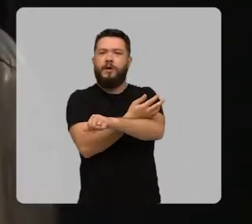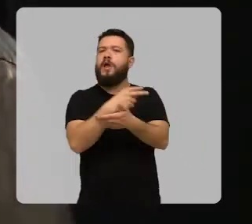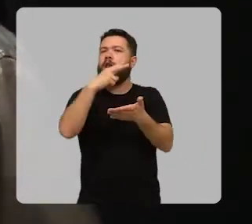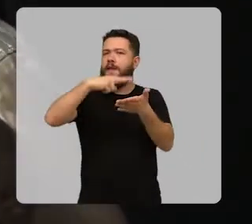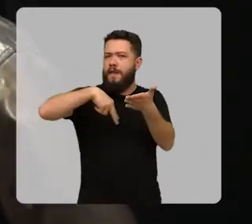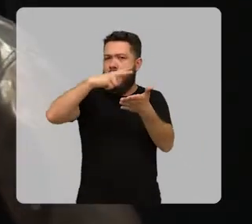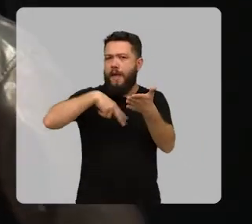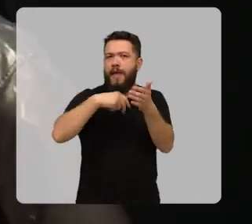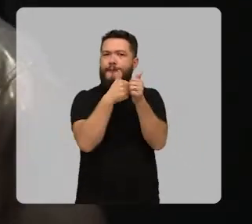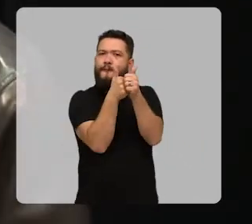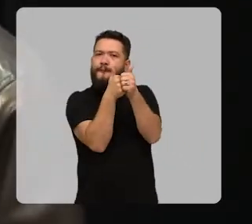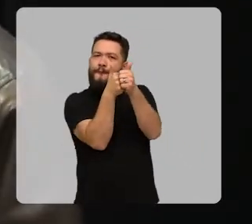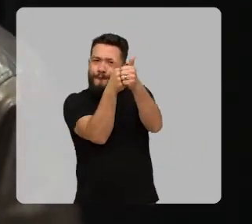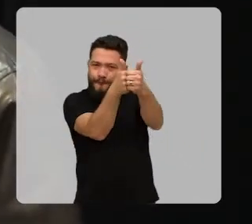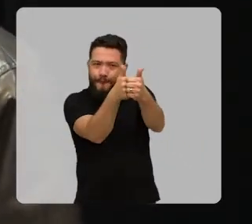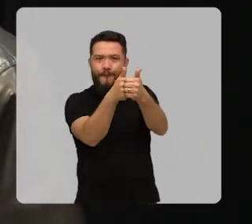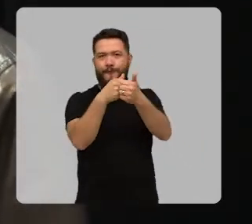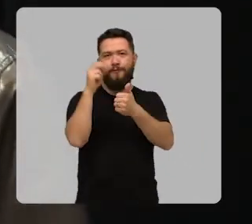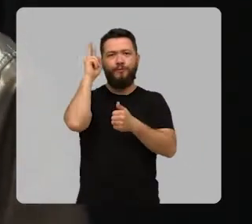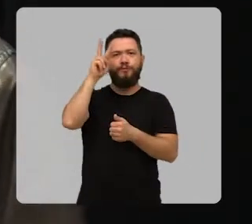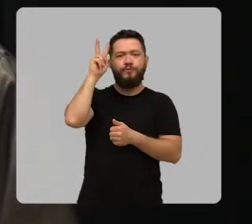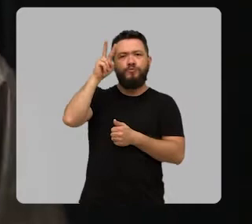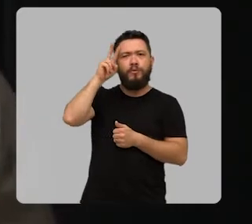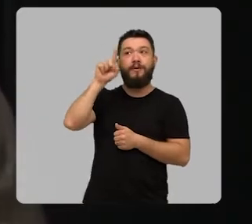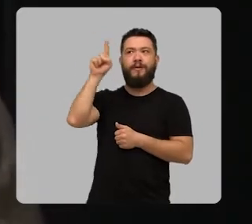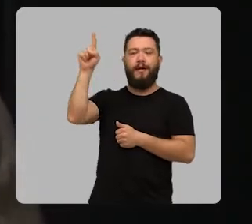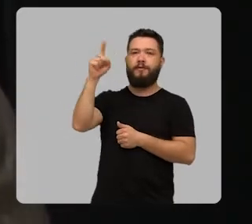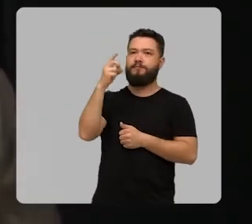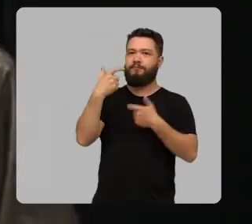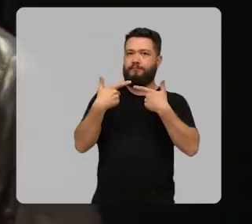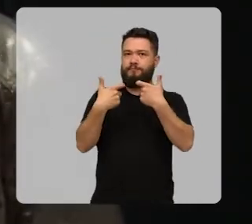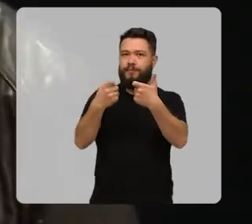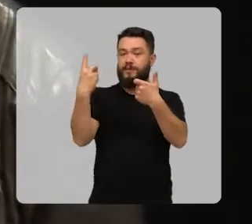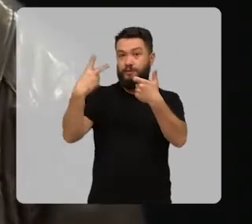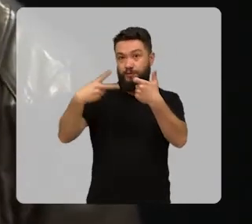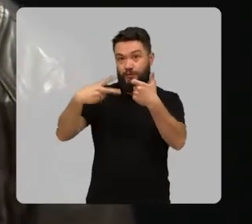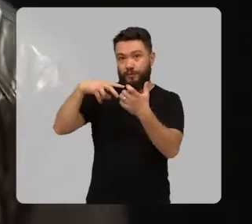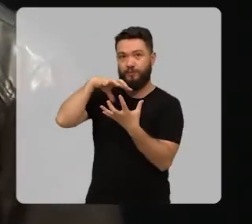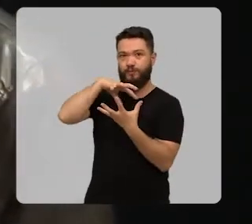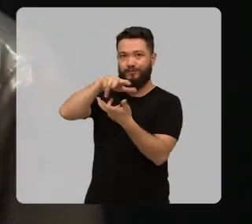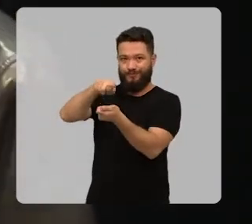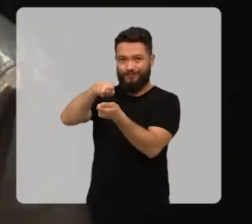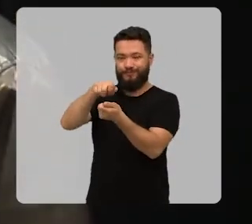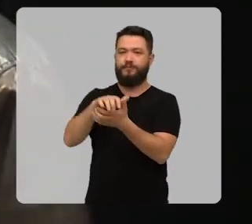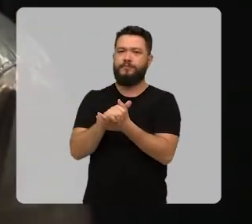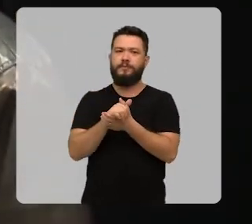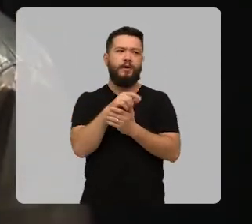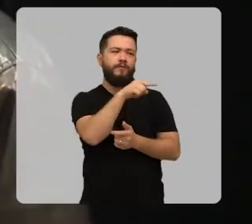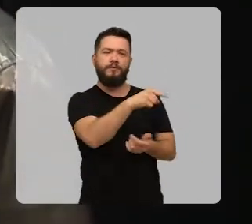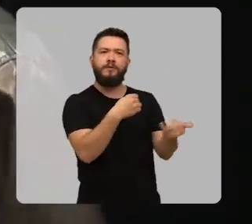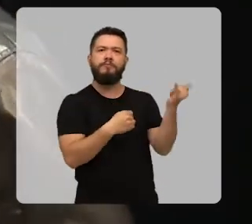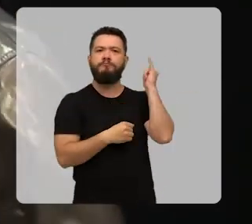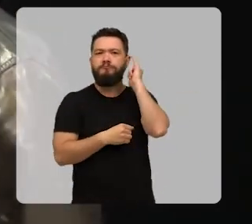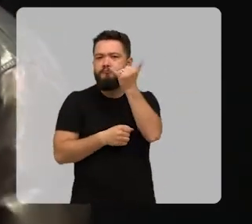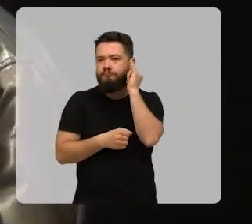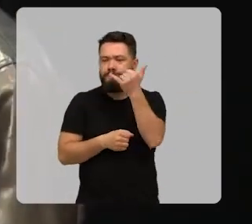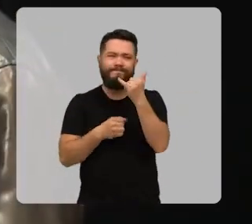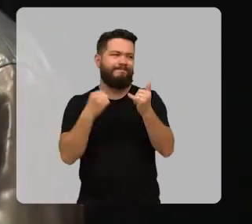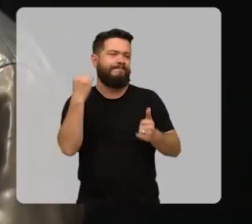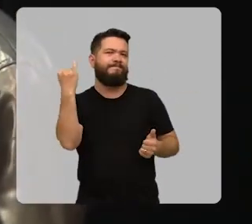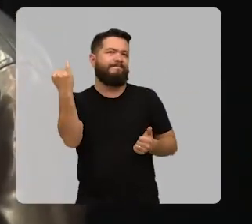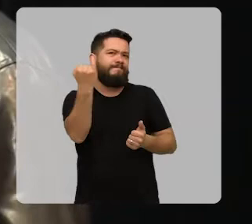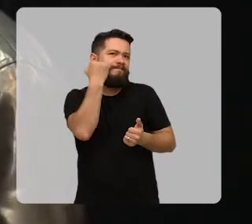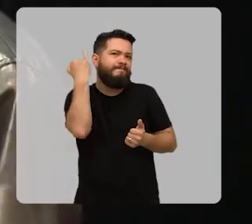acompanho muito a história da segunda guerra mundial e o seu depoimento é muito importante então que